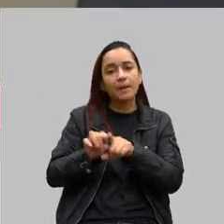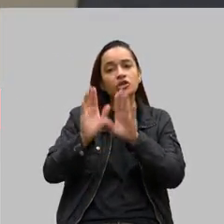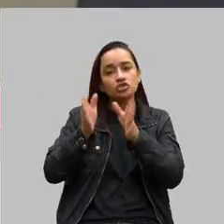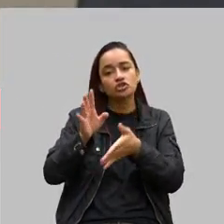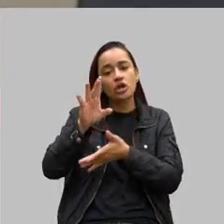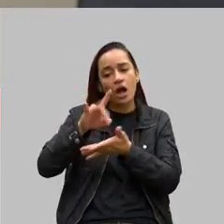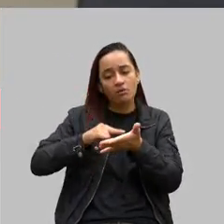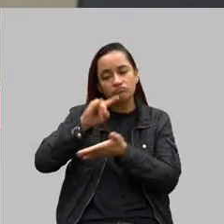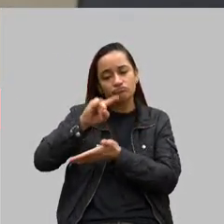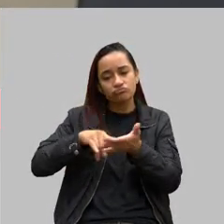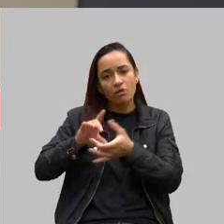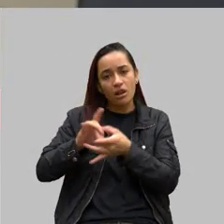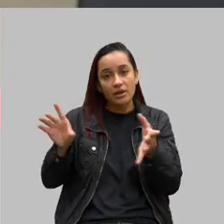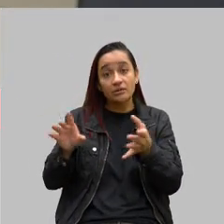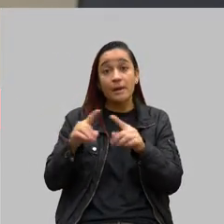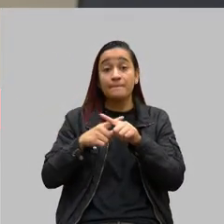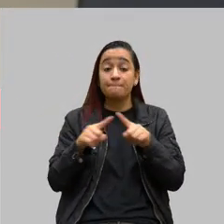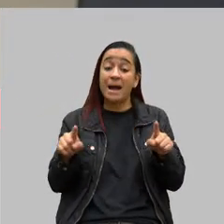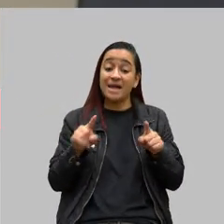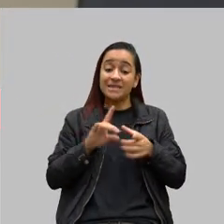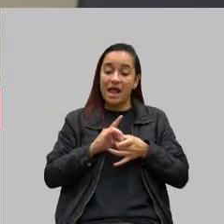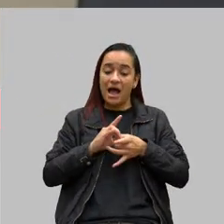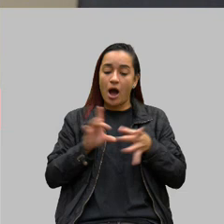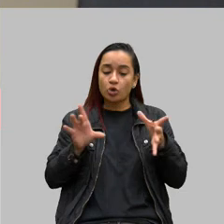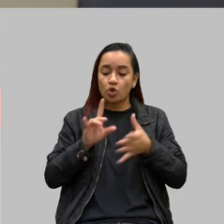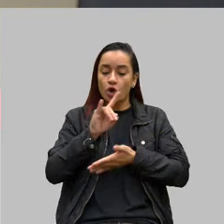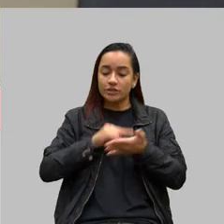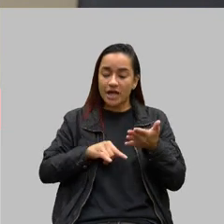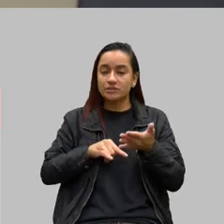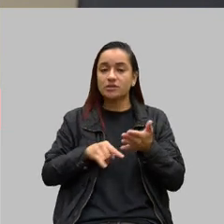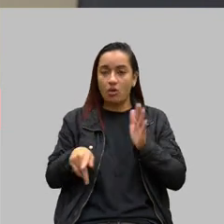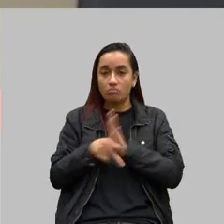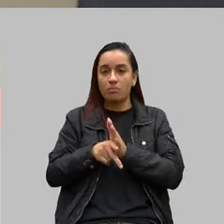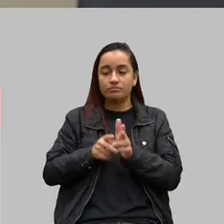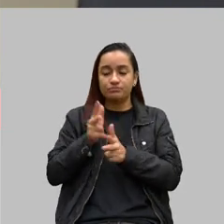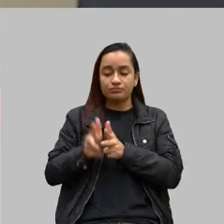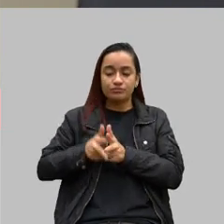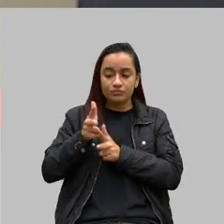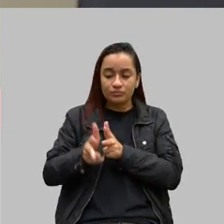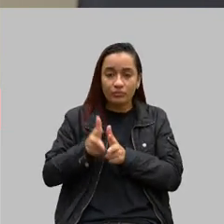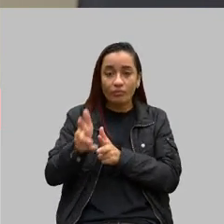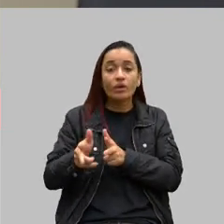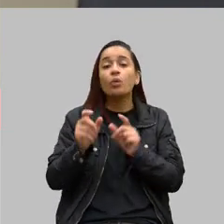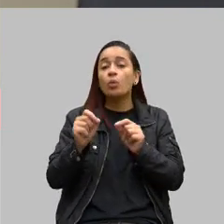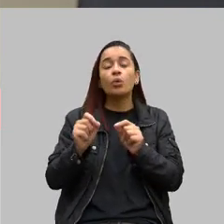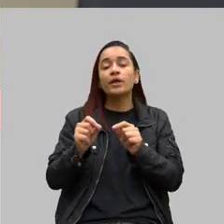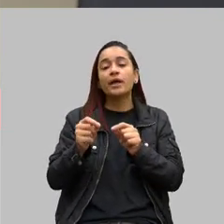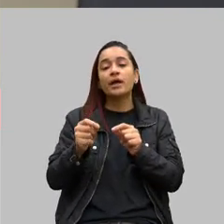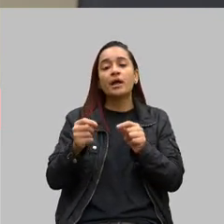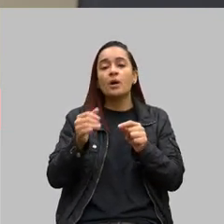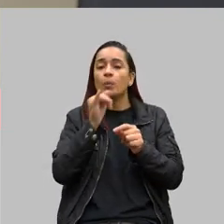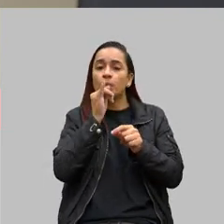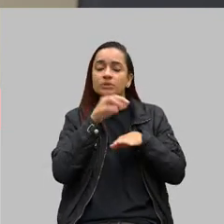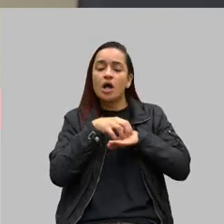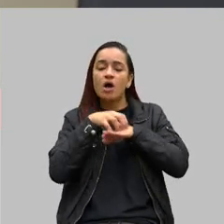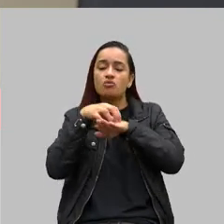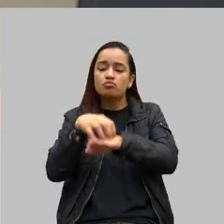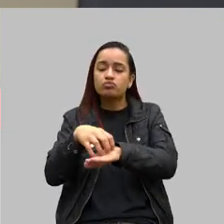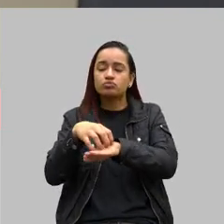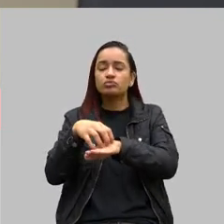um instrumento das autorizações ferroviárias né que viabilizam né trens turísticos de curta distância as short Lines